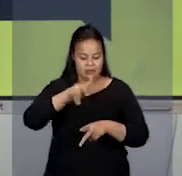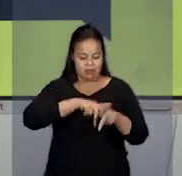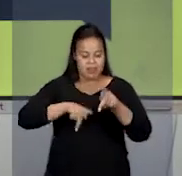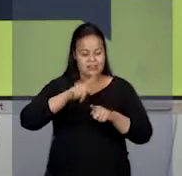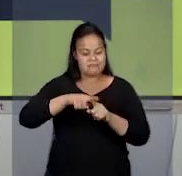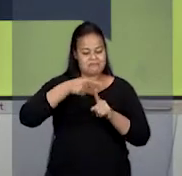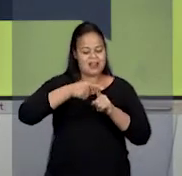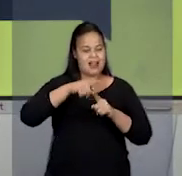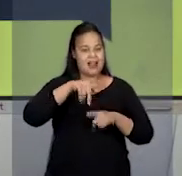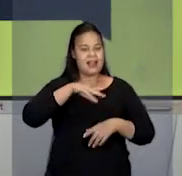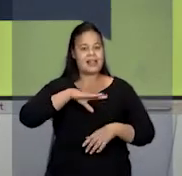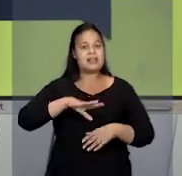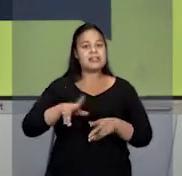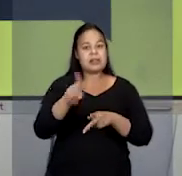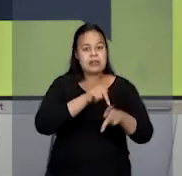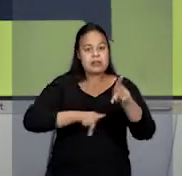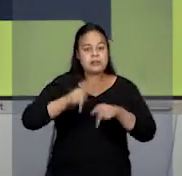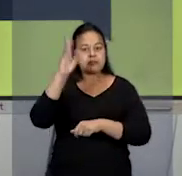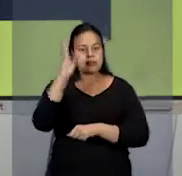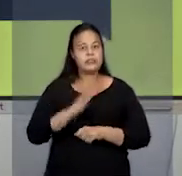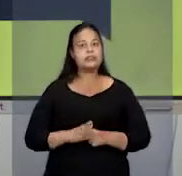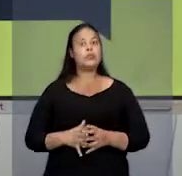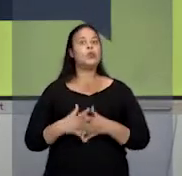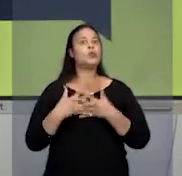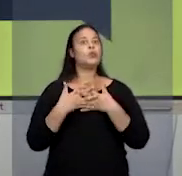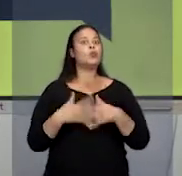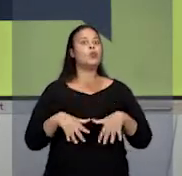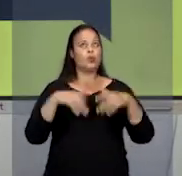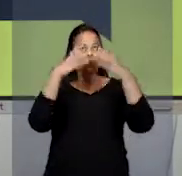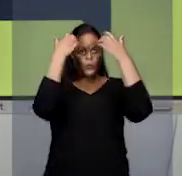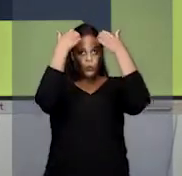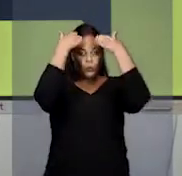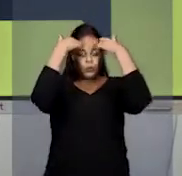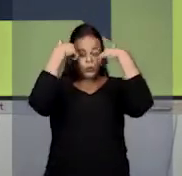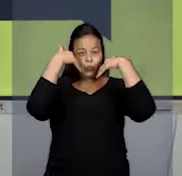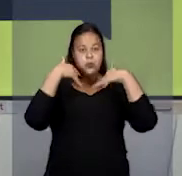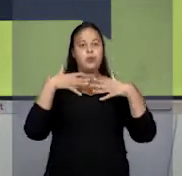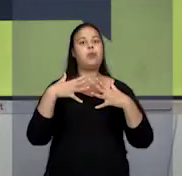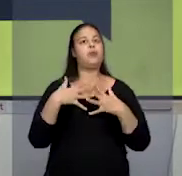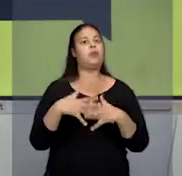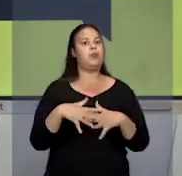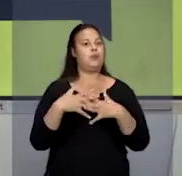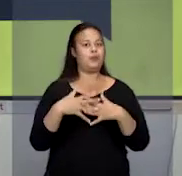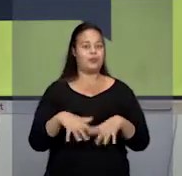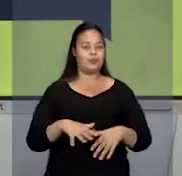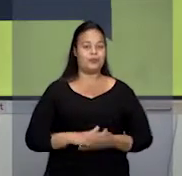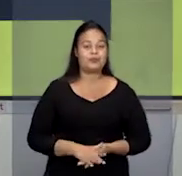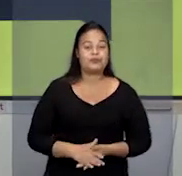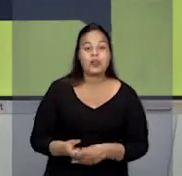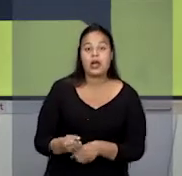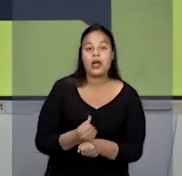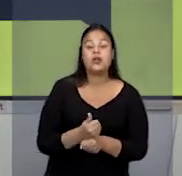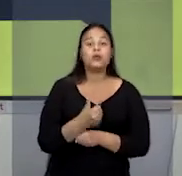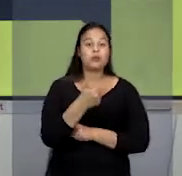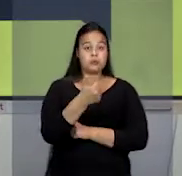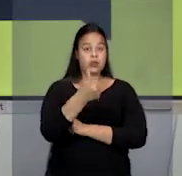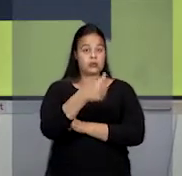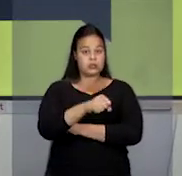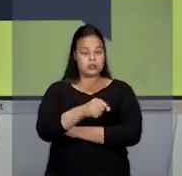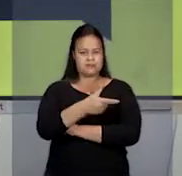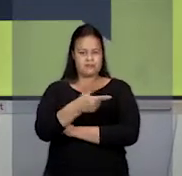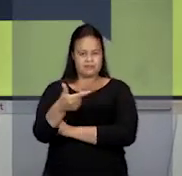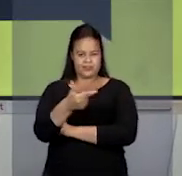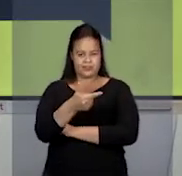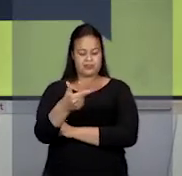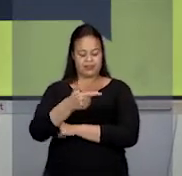era uma tarefa, assim, bastante complicada. Até que em 1822, né, que é o momento